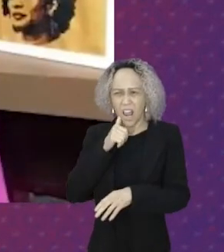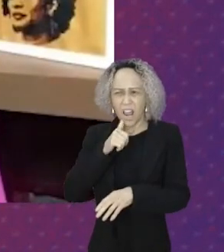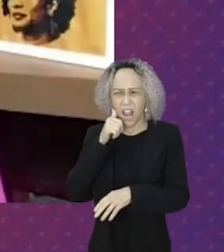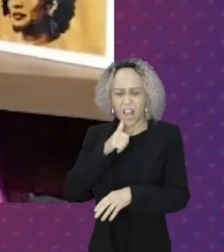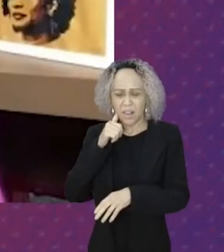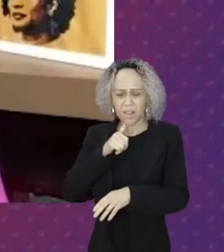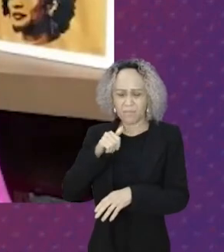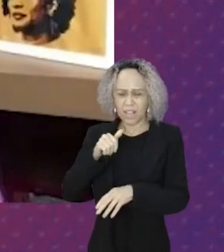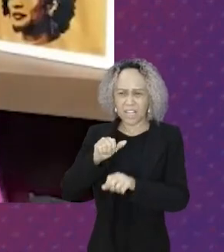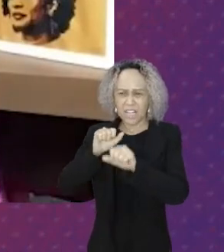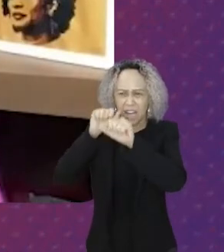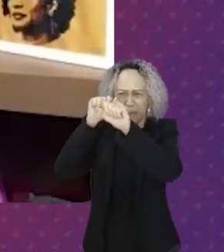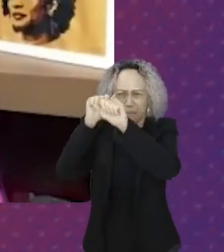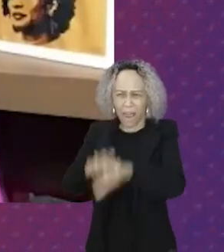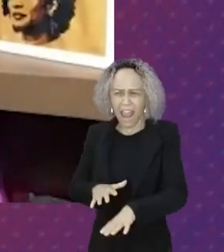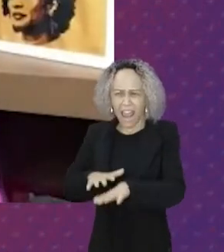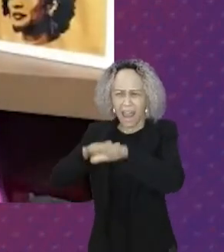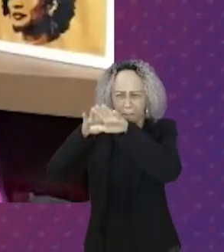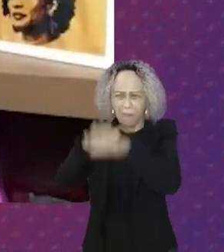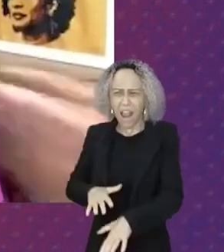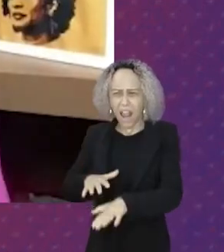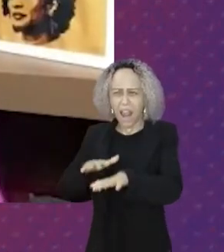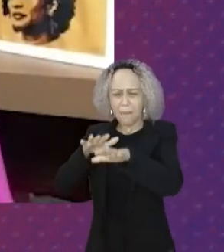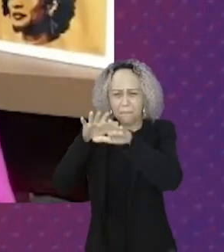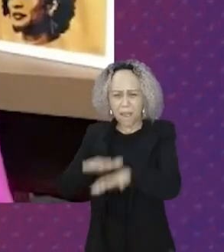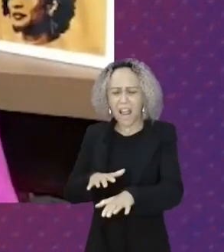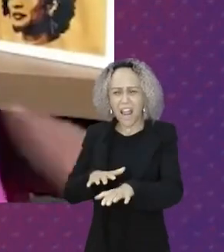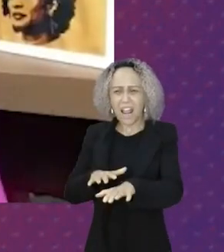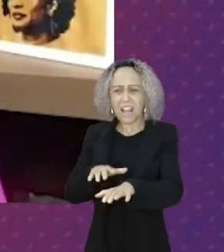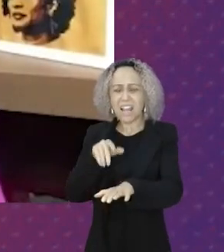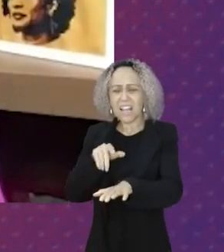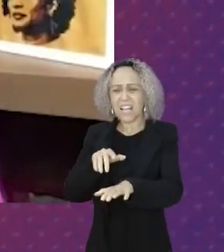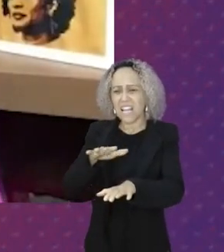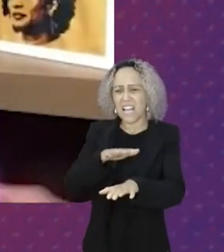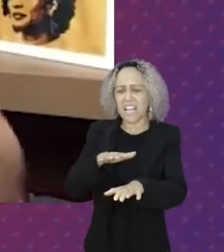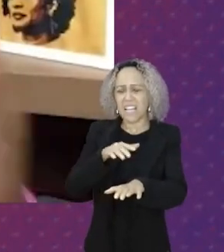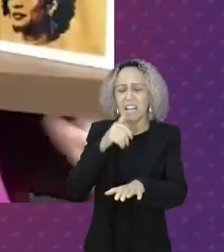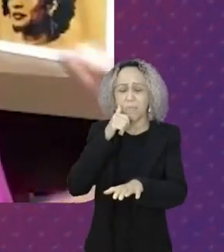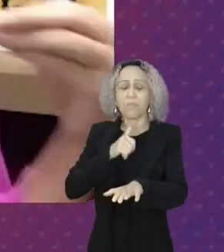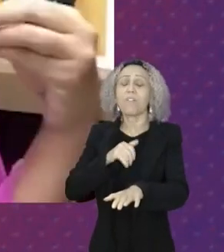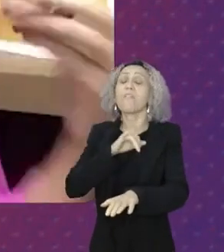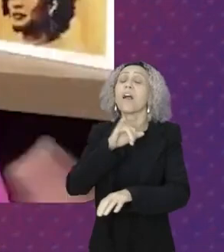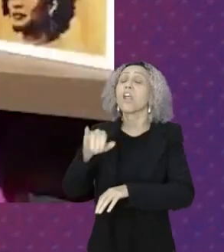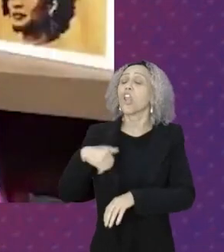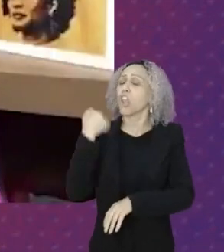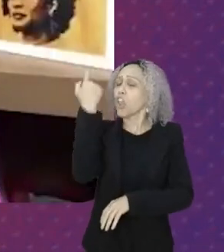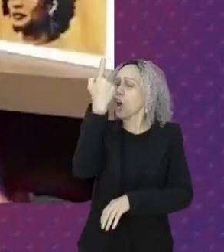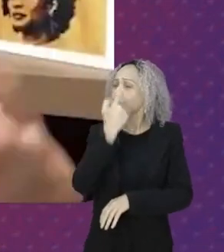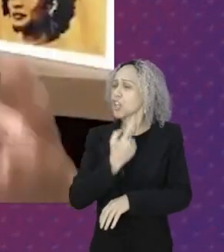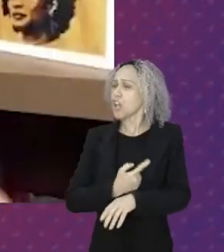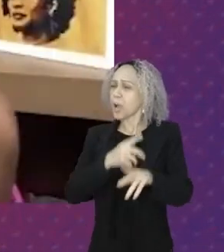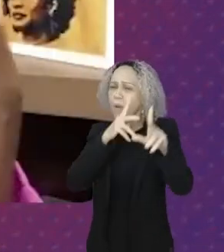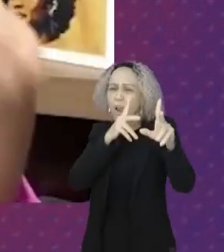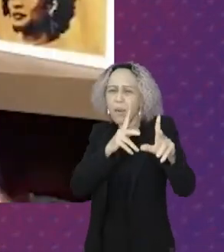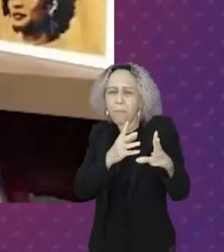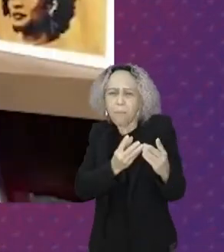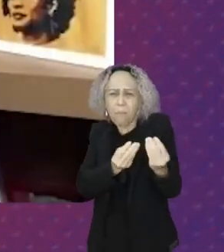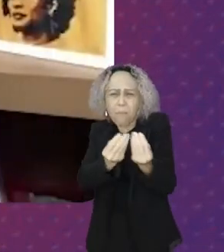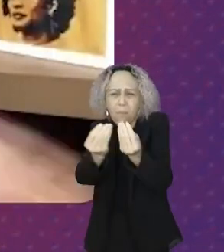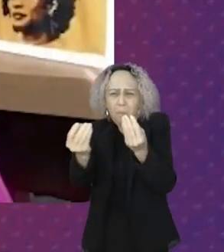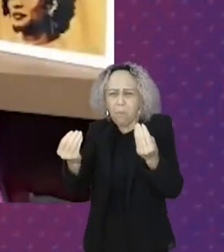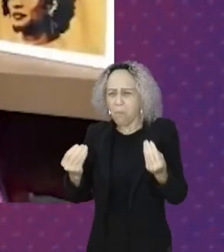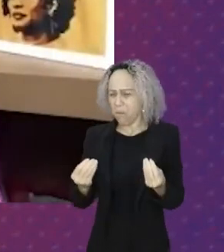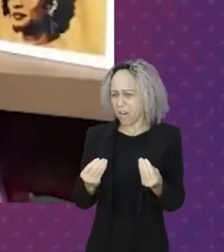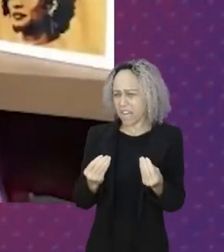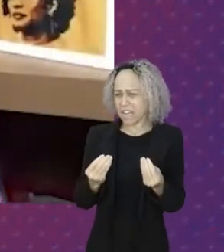ocupando o Planalto e dizendo: somos muitas Margaridas, então não ousem calar nossas